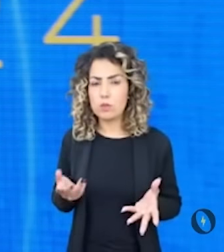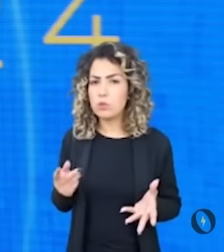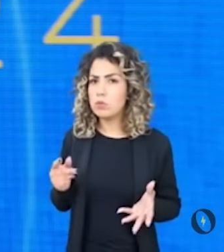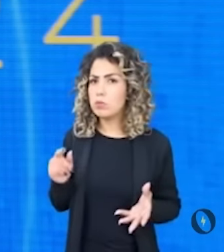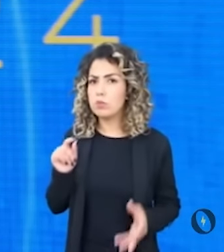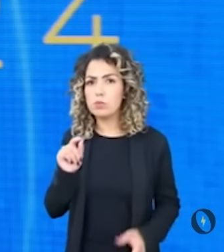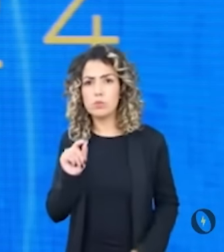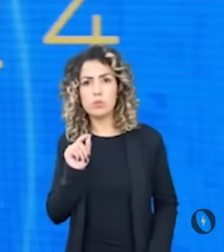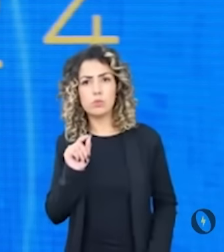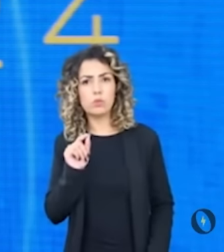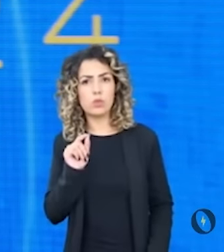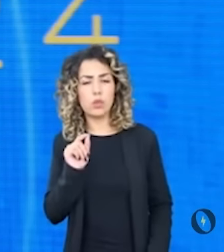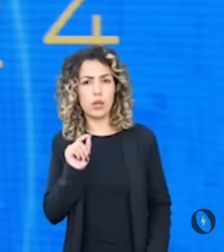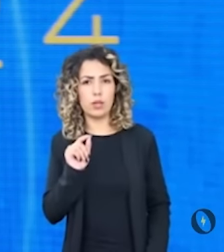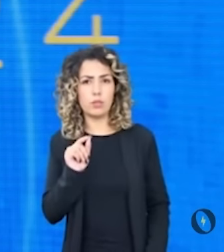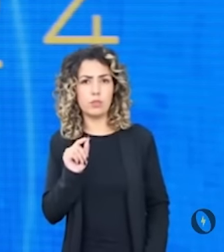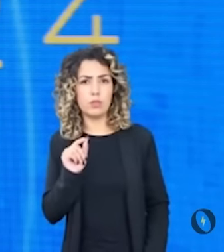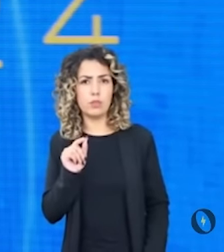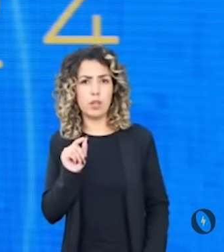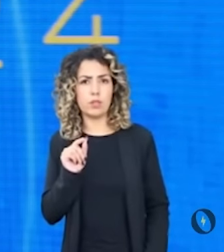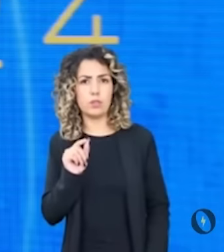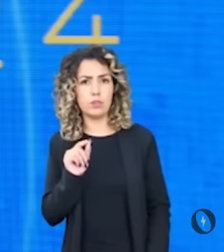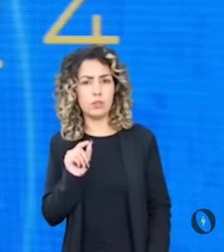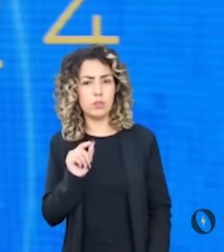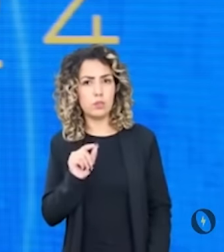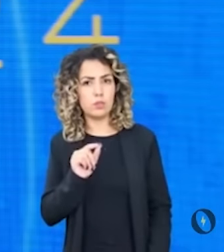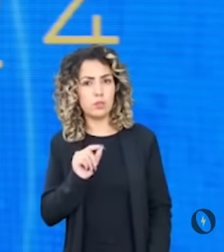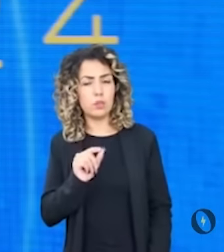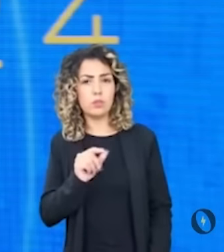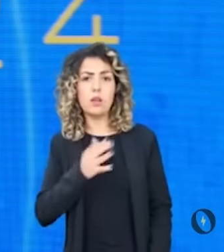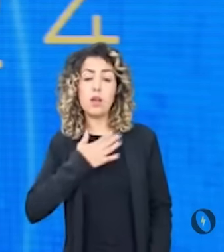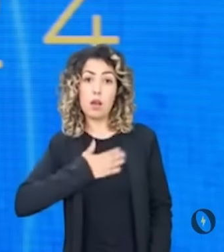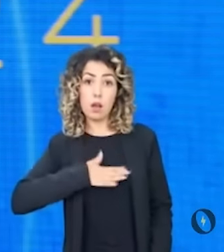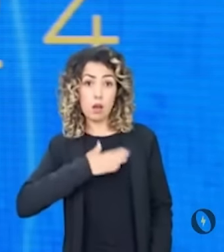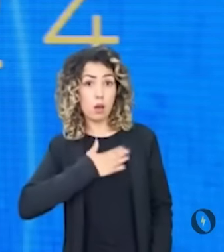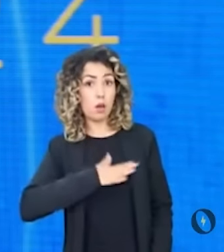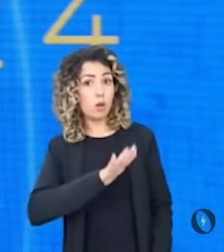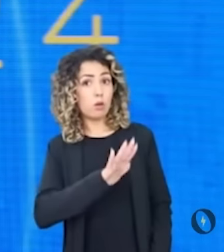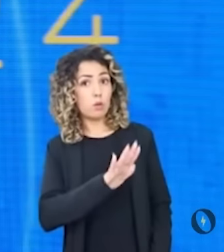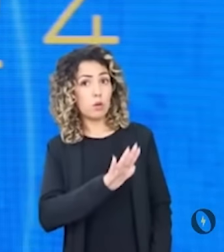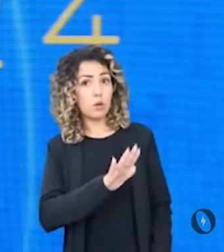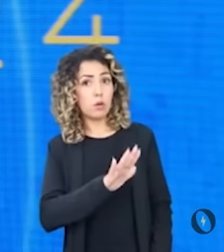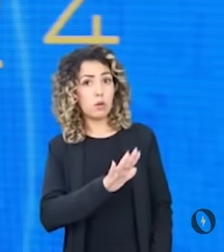quem Calma calma não sou eu quem quer